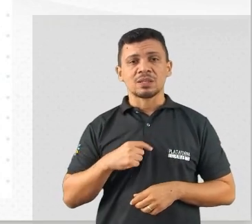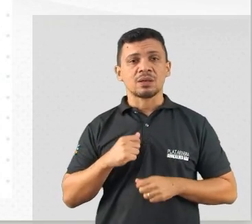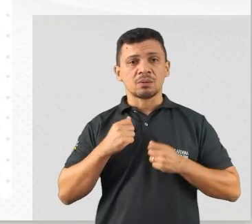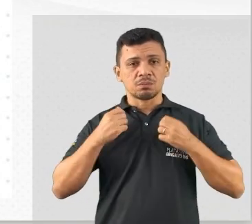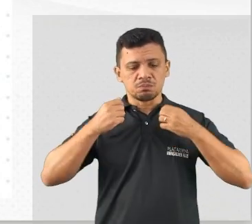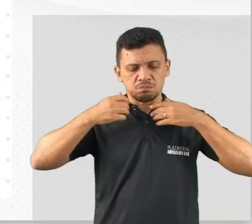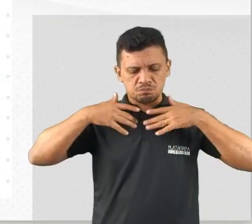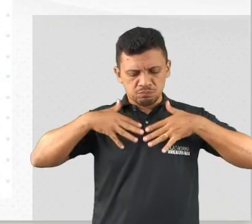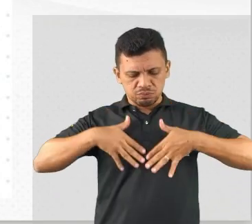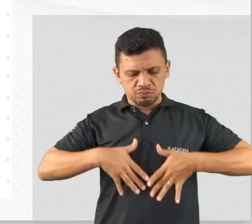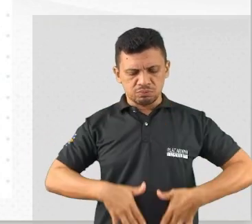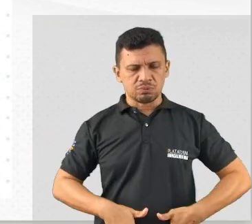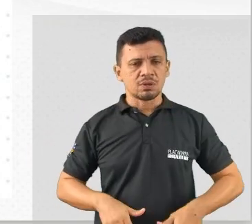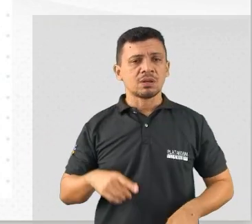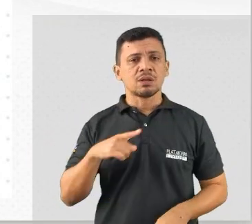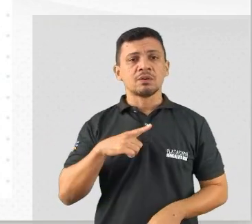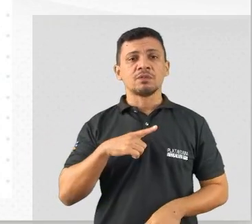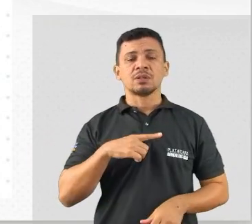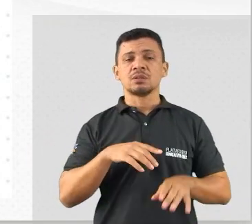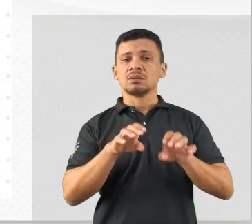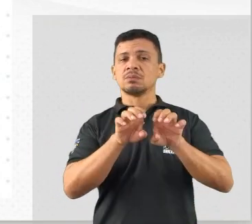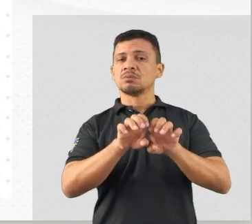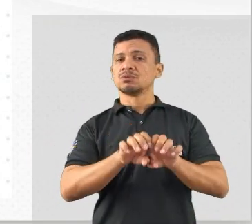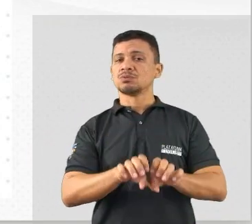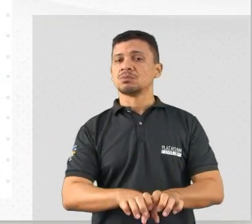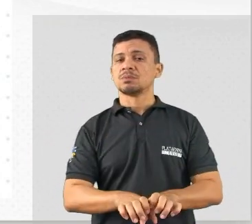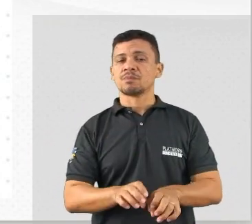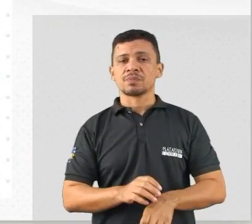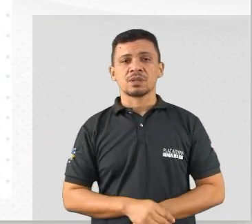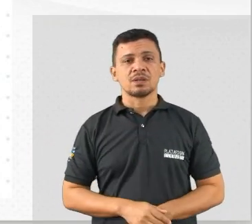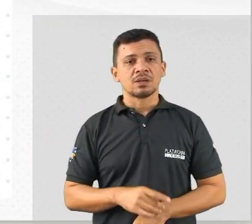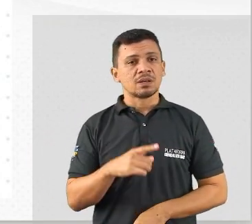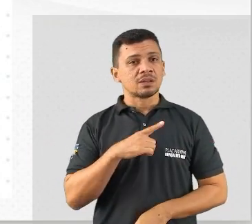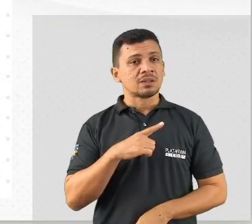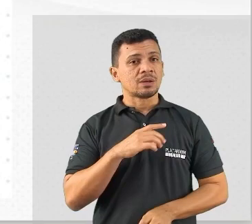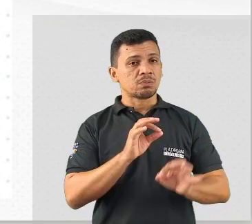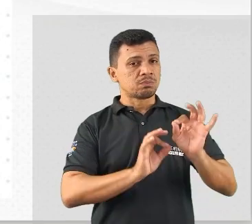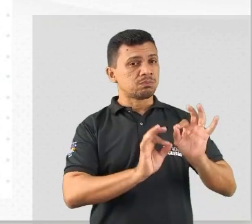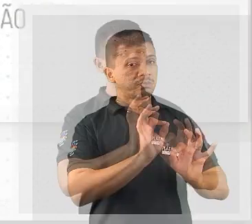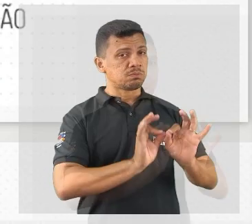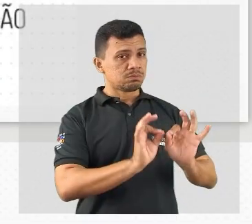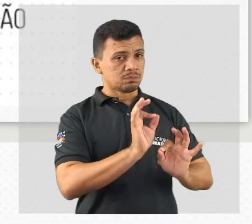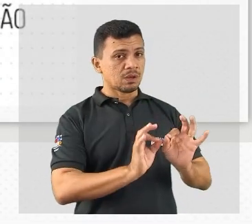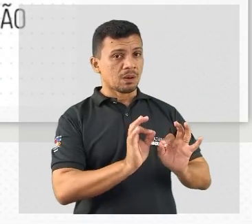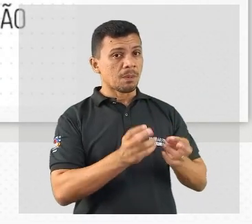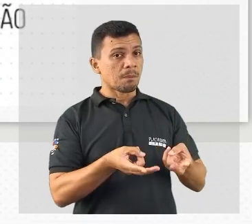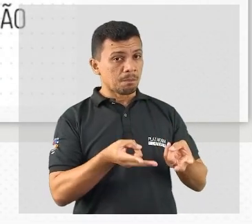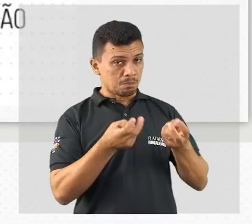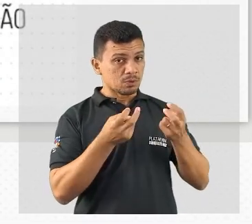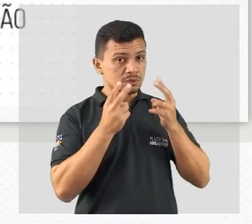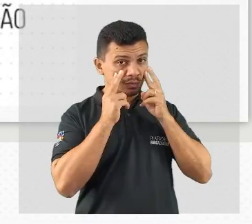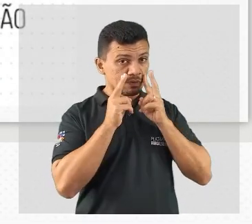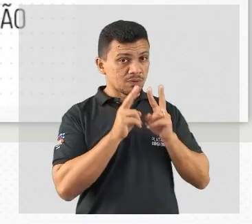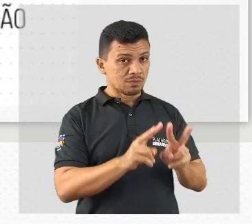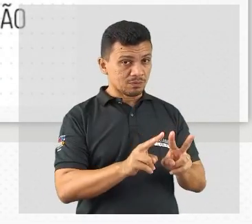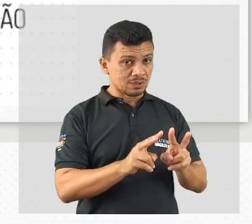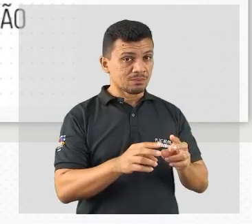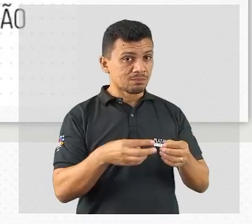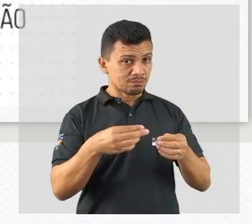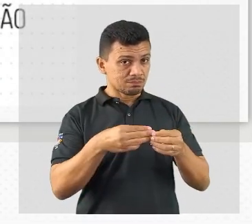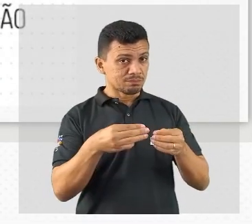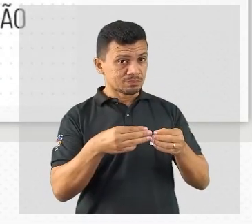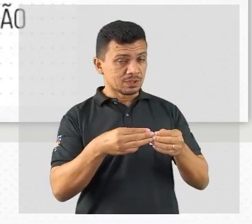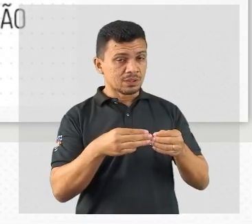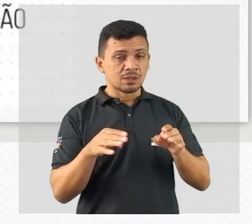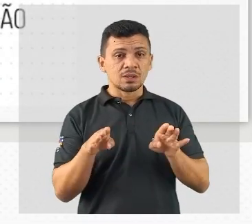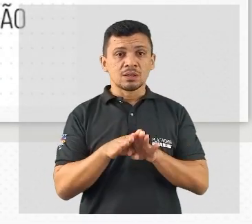ter uma estrutura, tá? Tanto morfológica, que a gente consegue observar a aparência da célula,